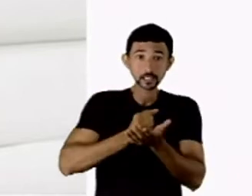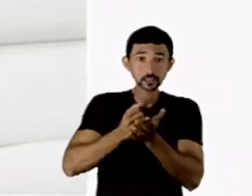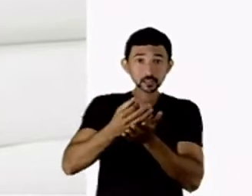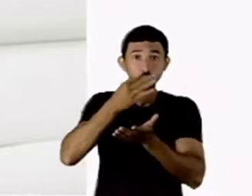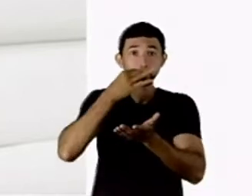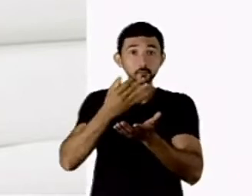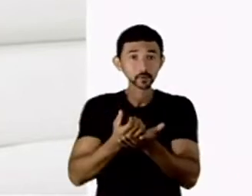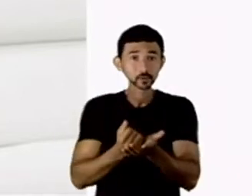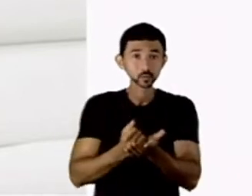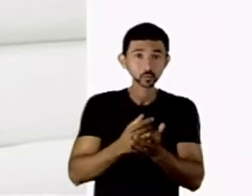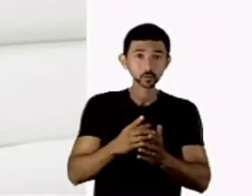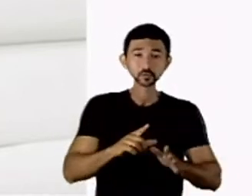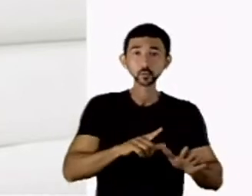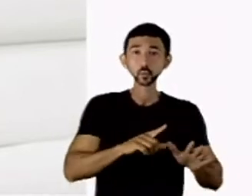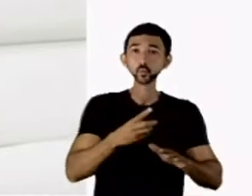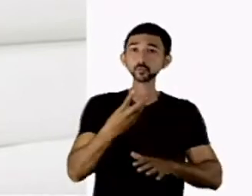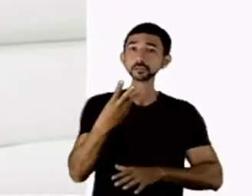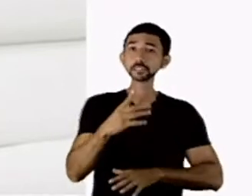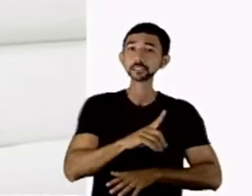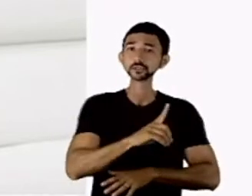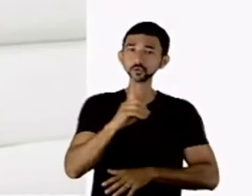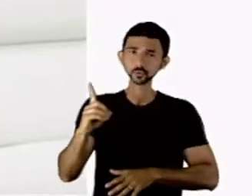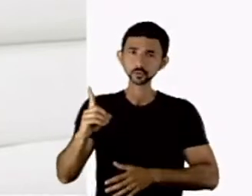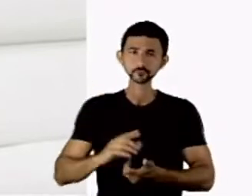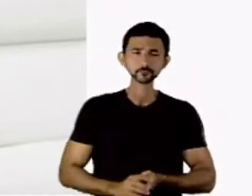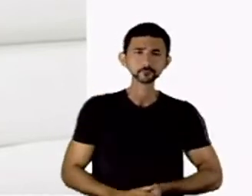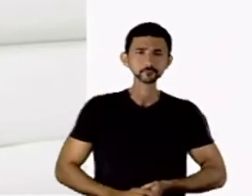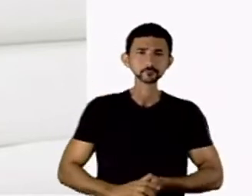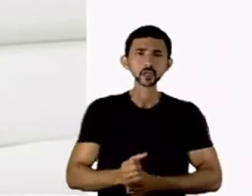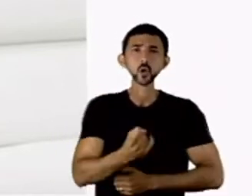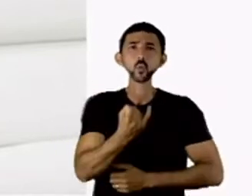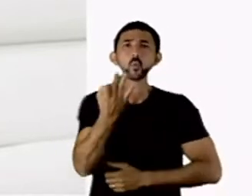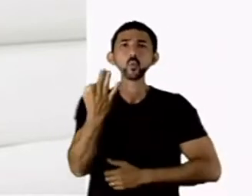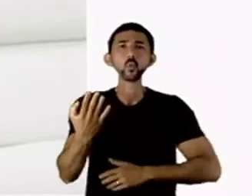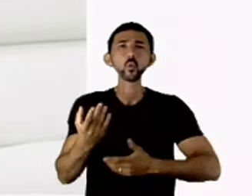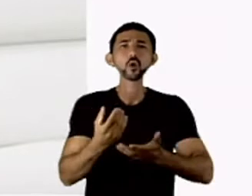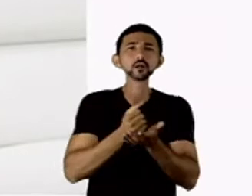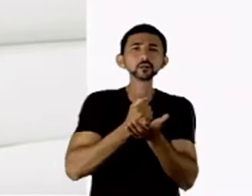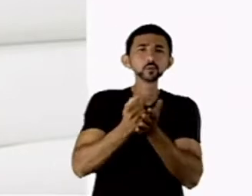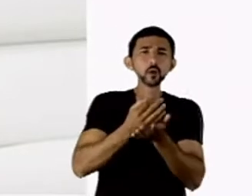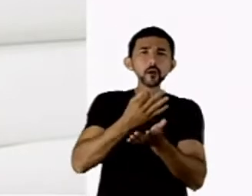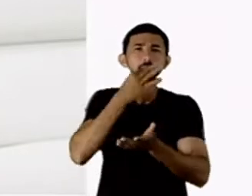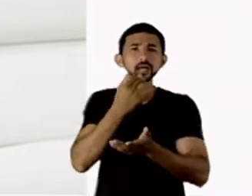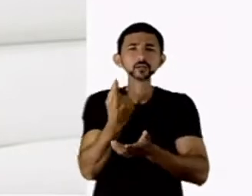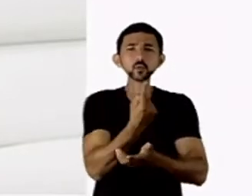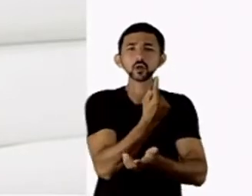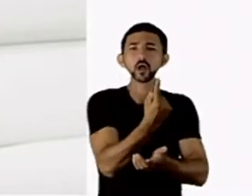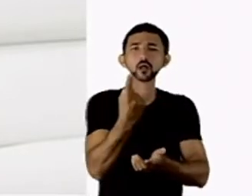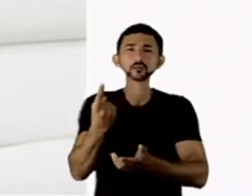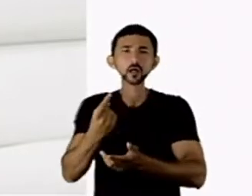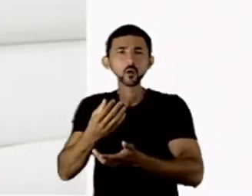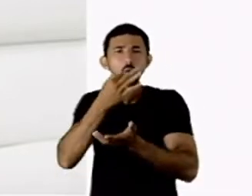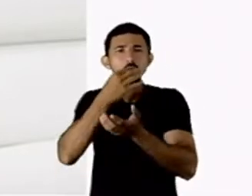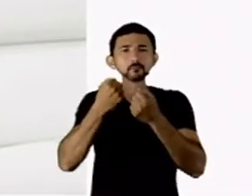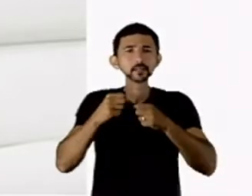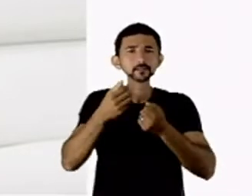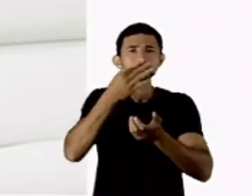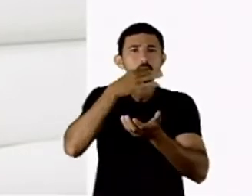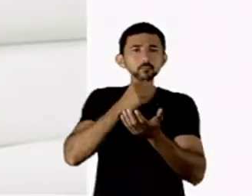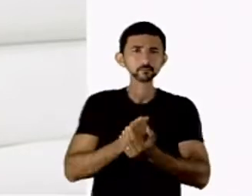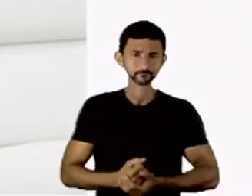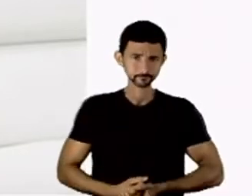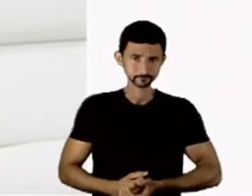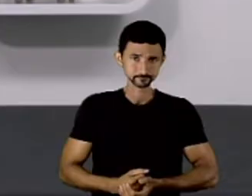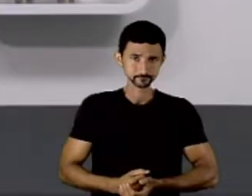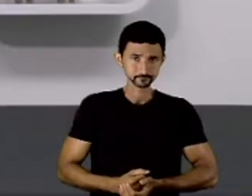3 dias. Olha a pergunta. Quantos comprimidos cada um deve tomar?